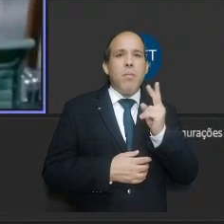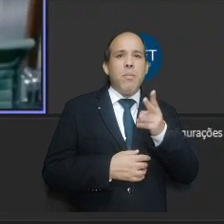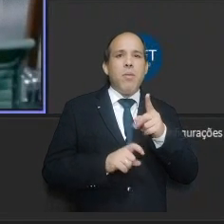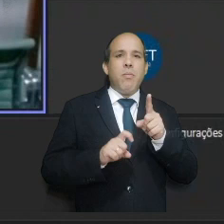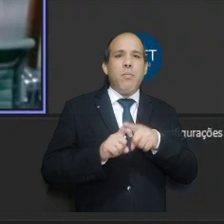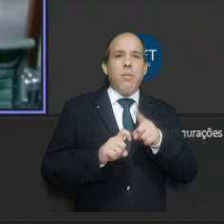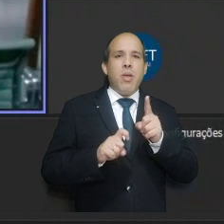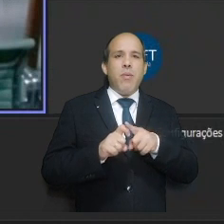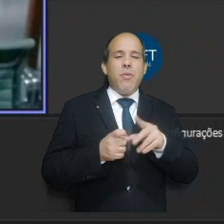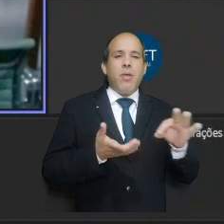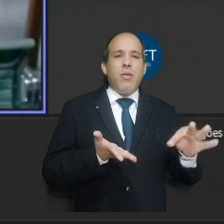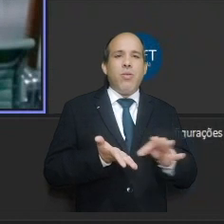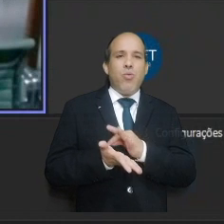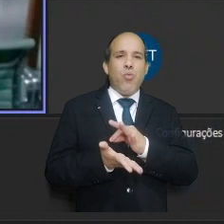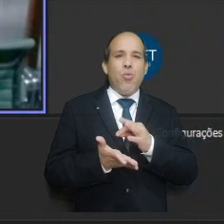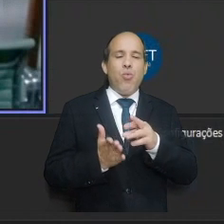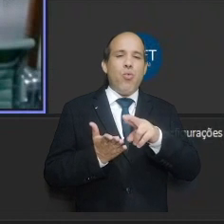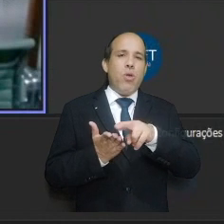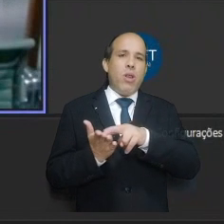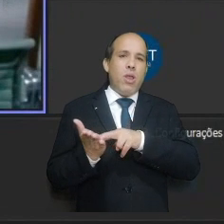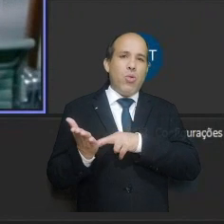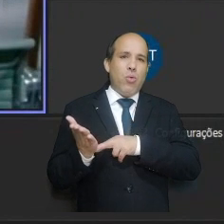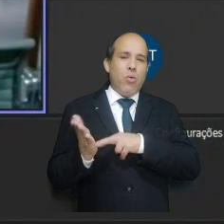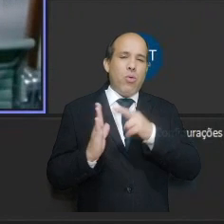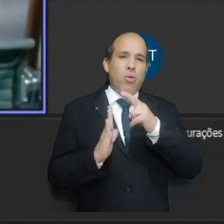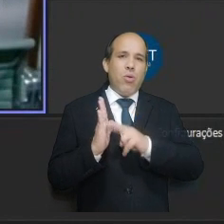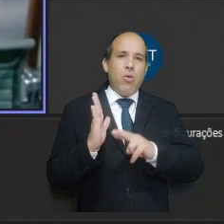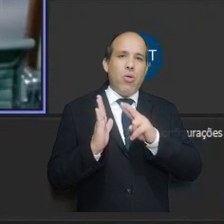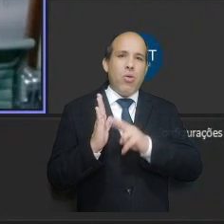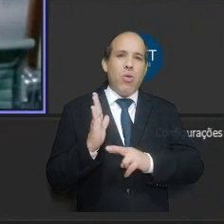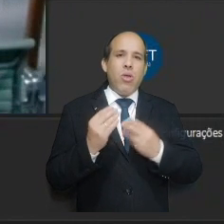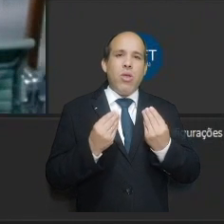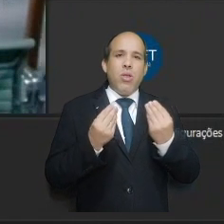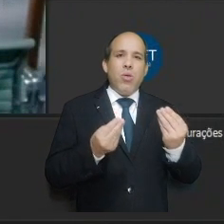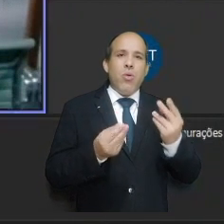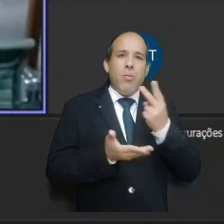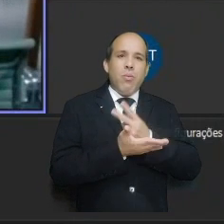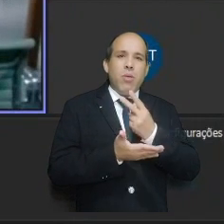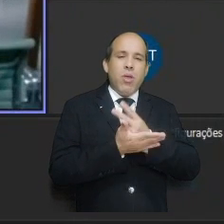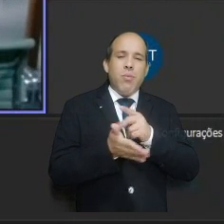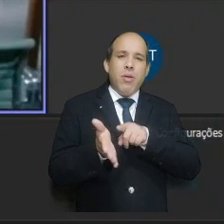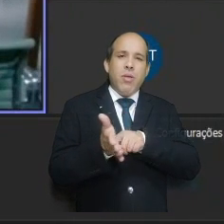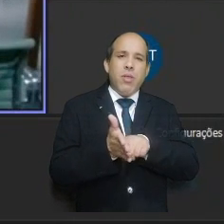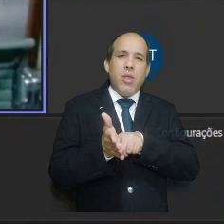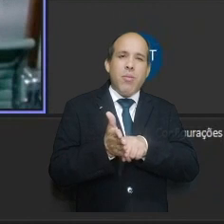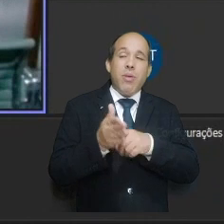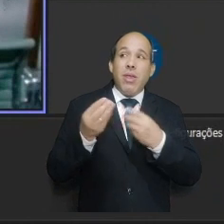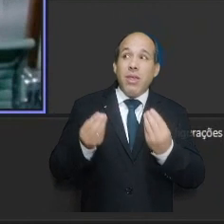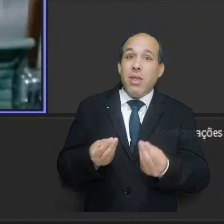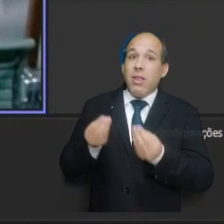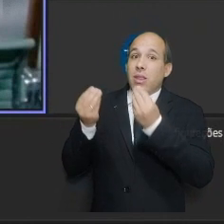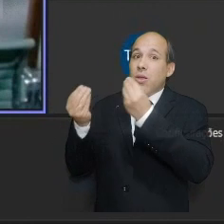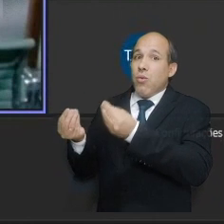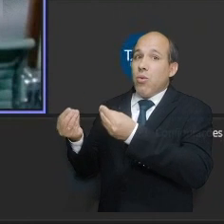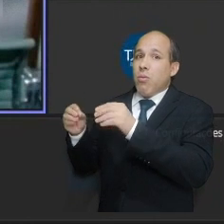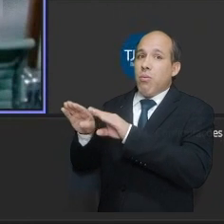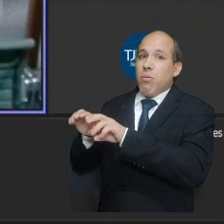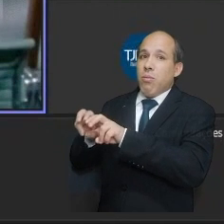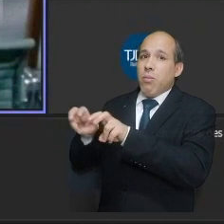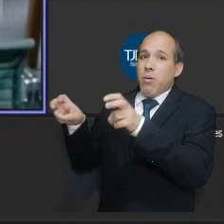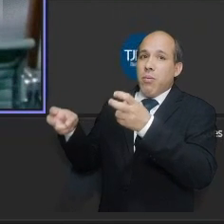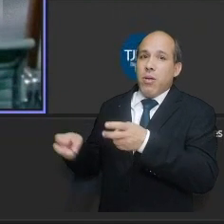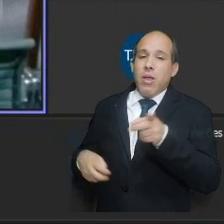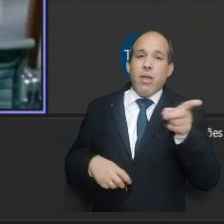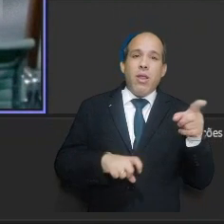apelante procurou o mesmo médico que assinou o relatório, entregou os mesmos exames que havia sido entregue